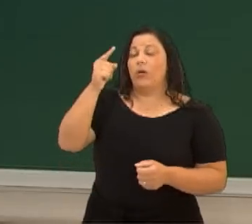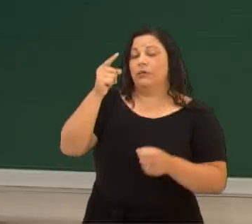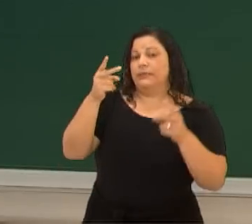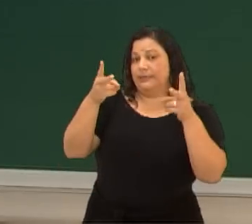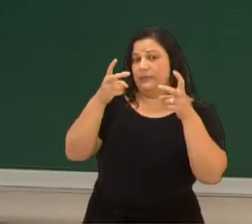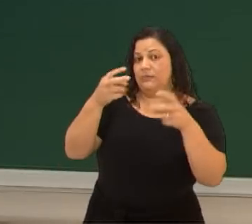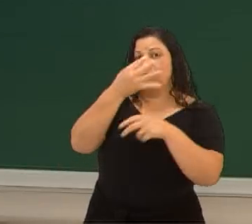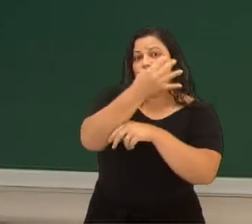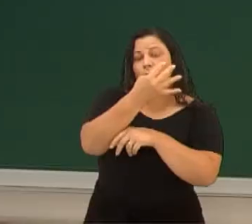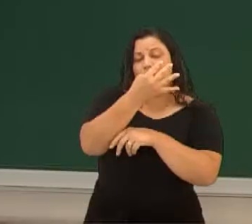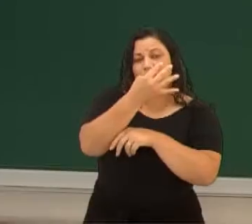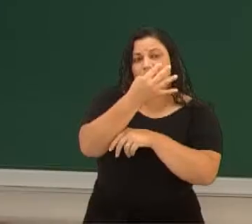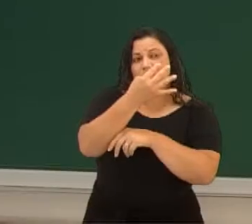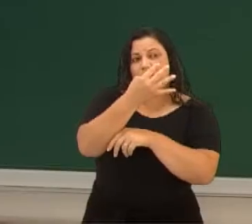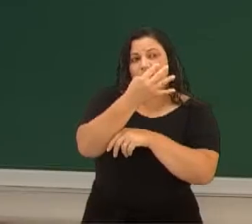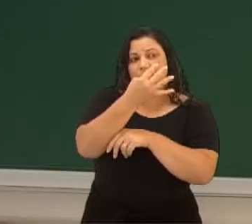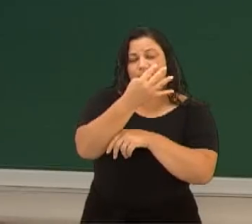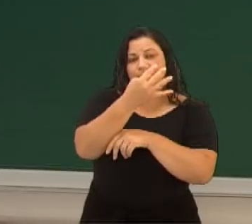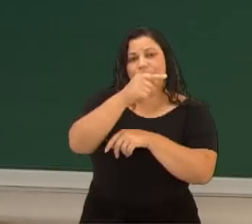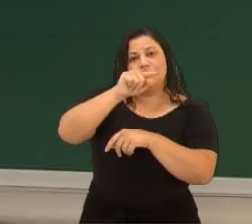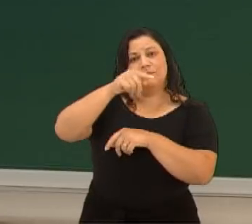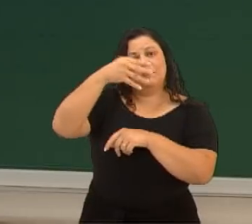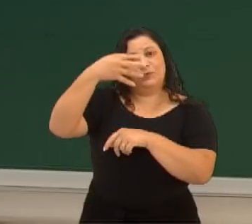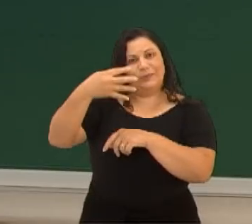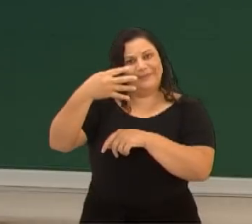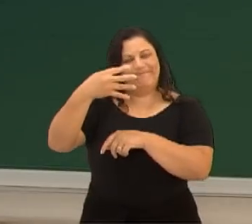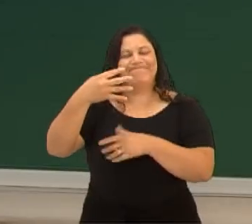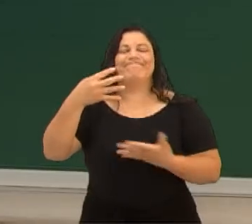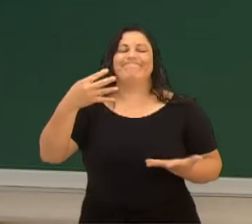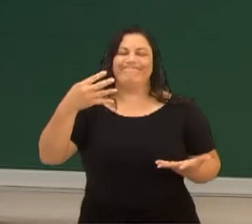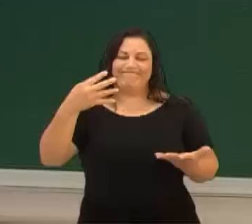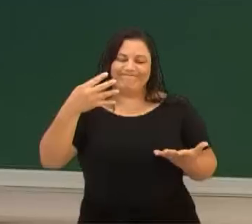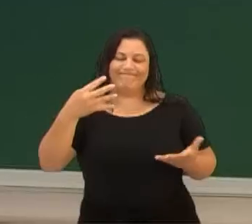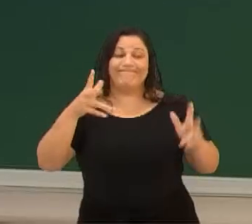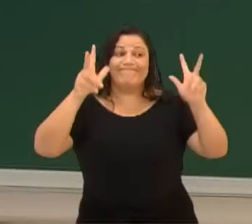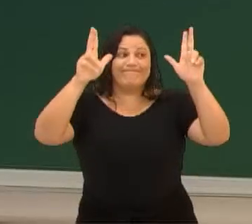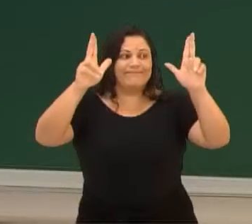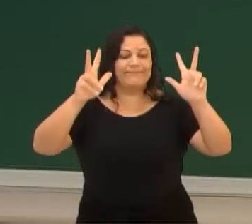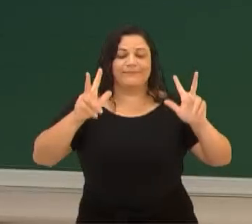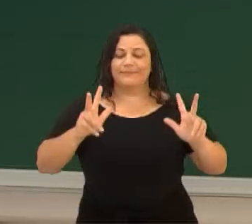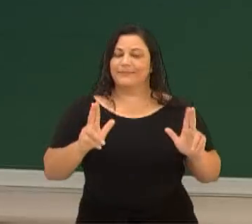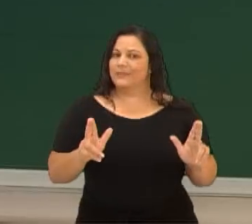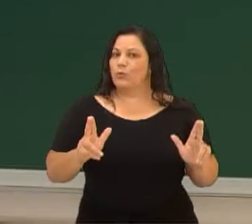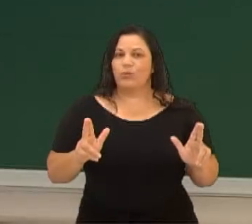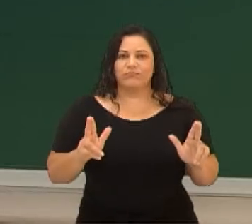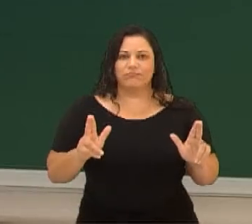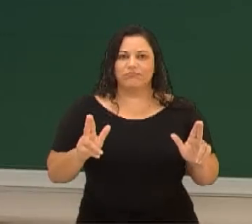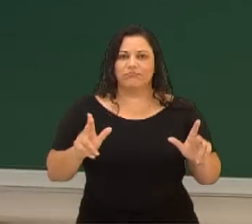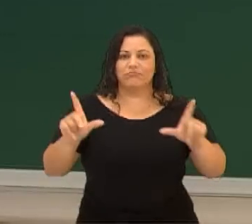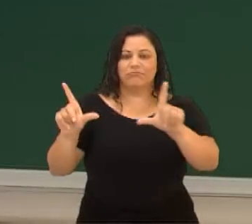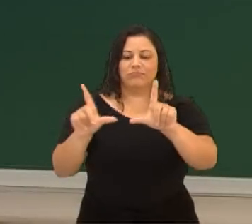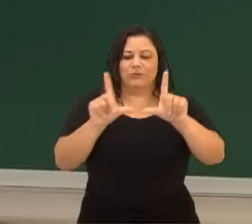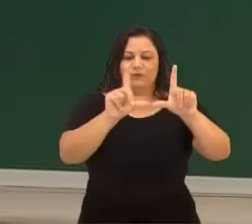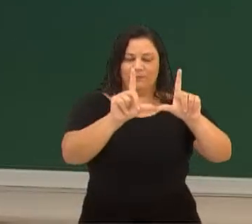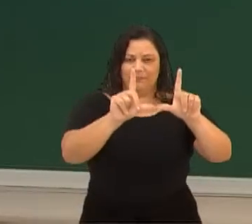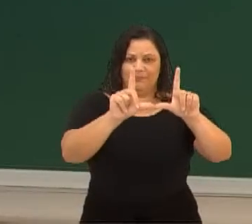mede 4 metros por 4 metros. Lados iguais. Então, ele é o quê? Um